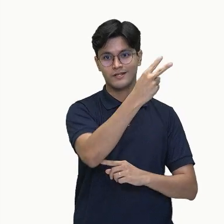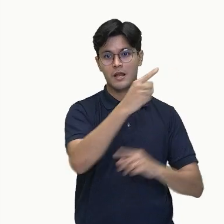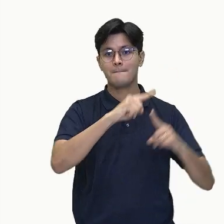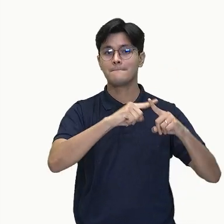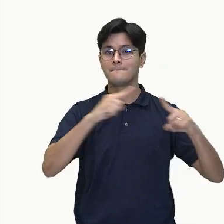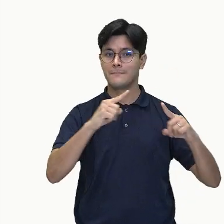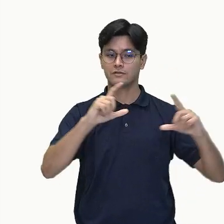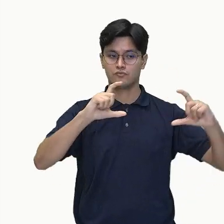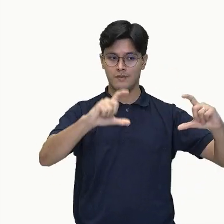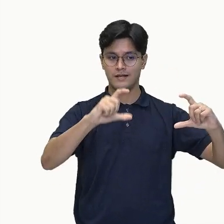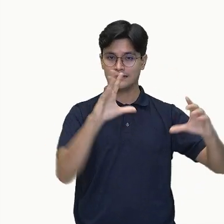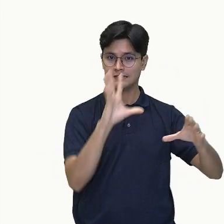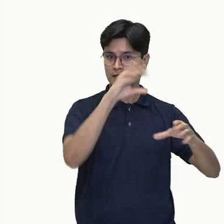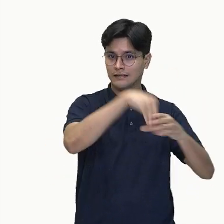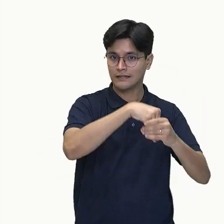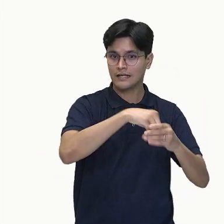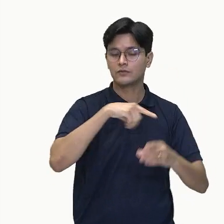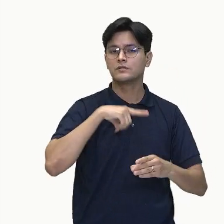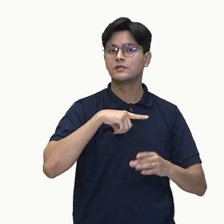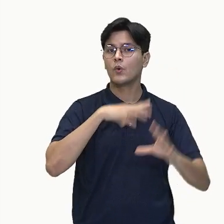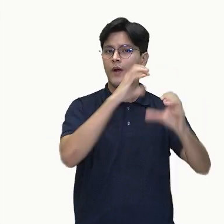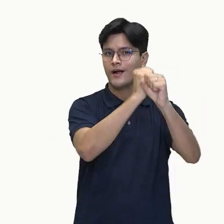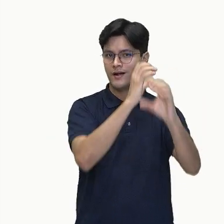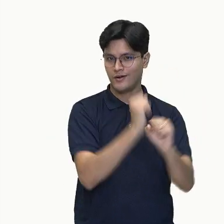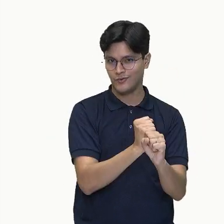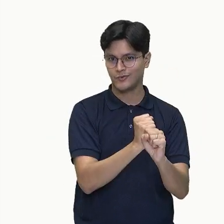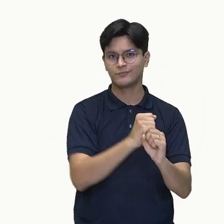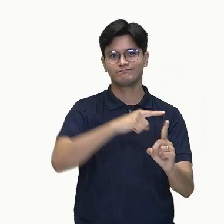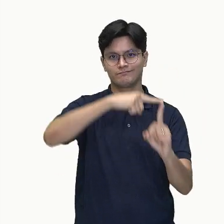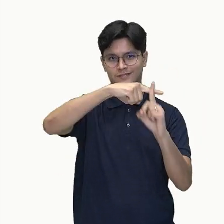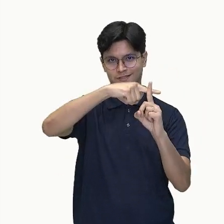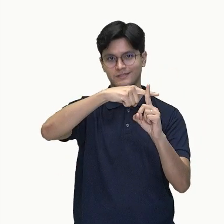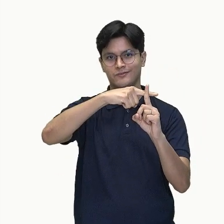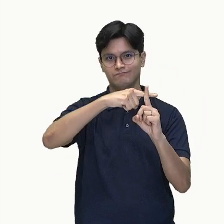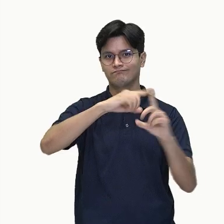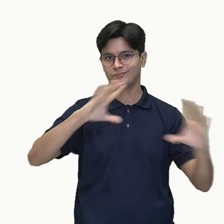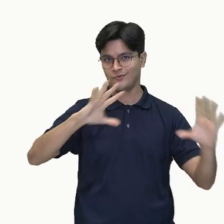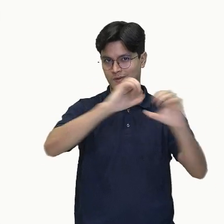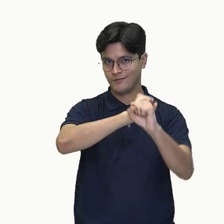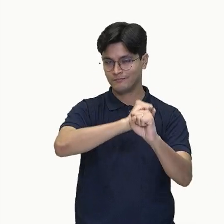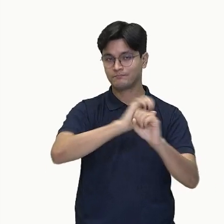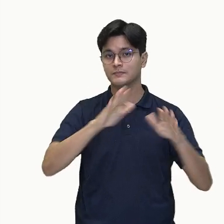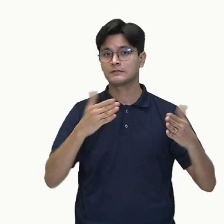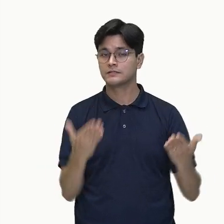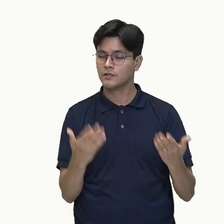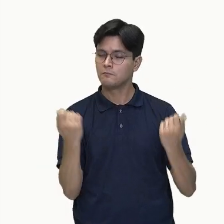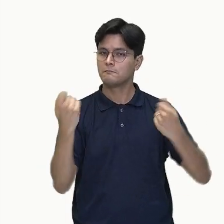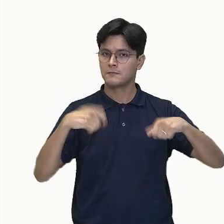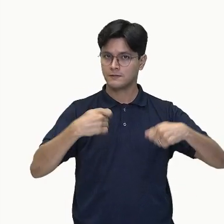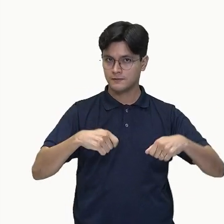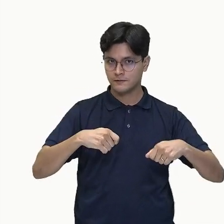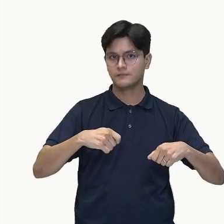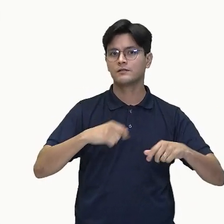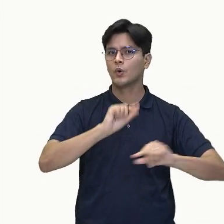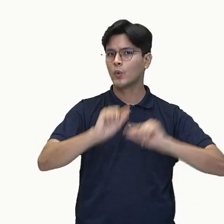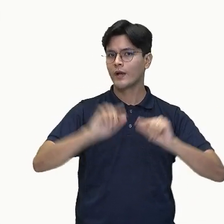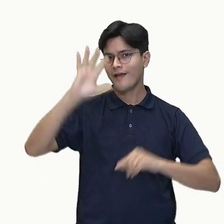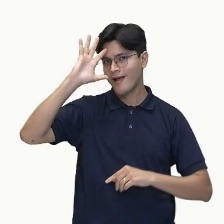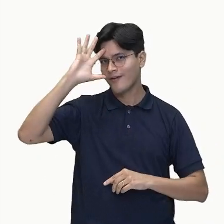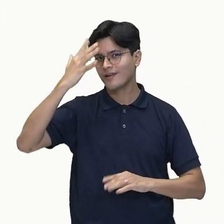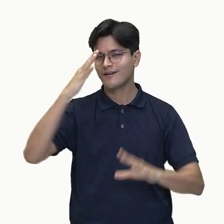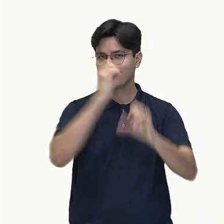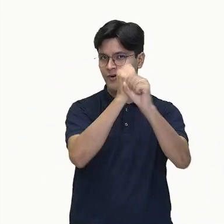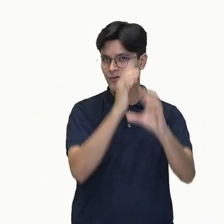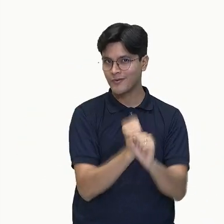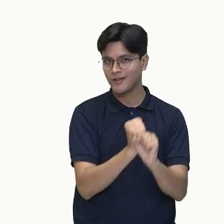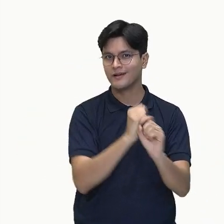parênteses, reparem que nós temos uma operação de adição. Então, primeiramente, nós temos que resolver essa operação.